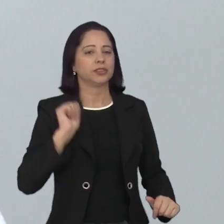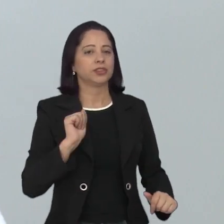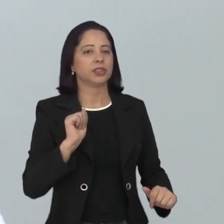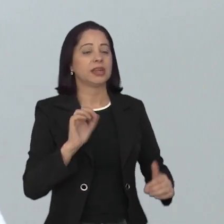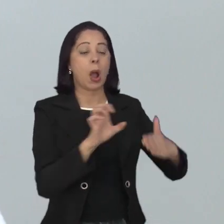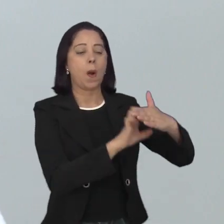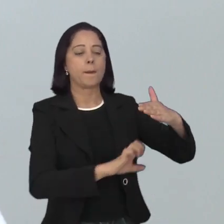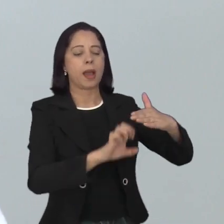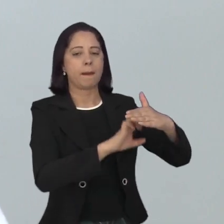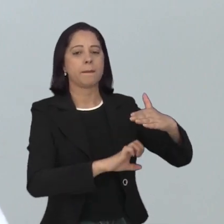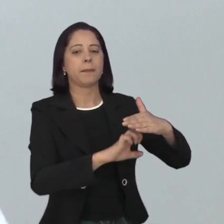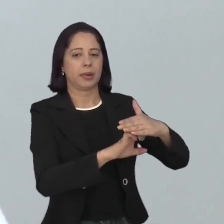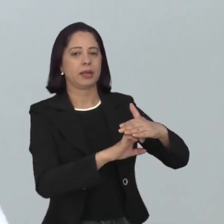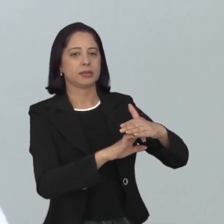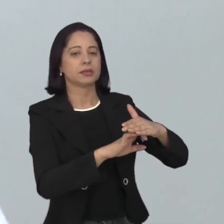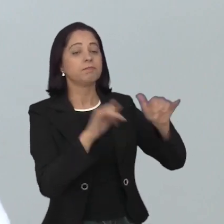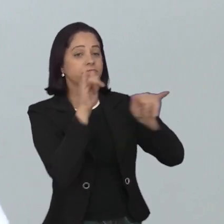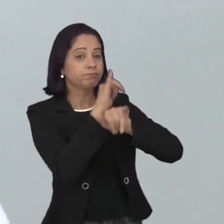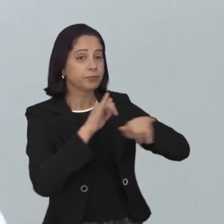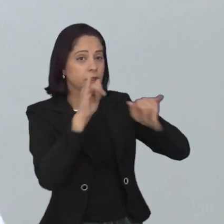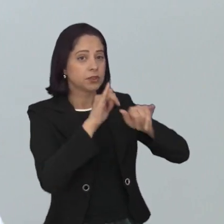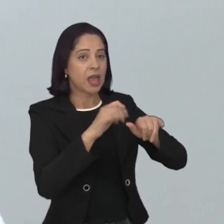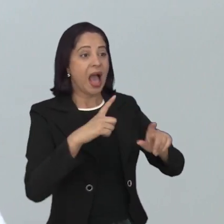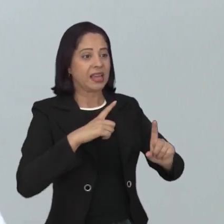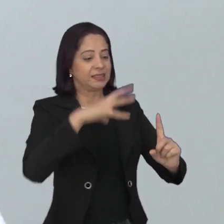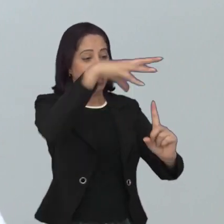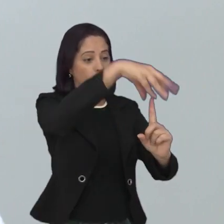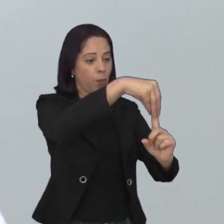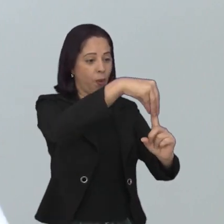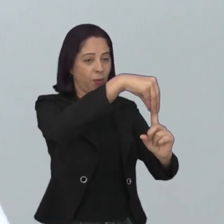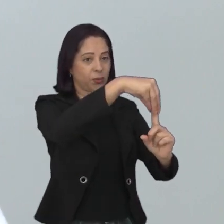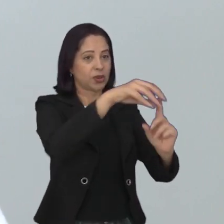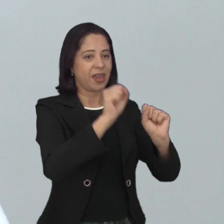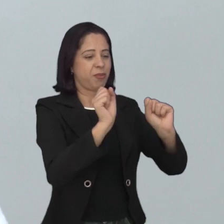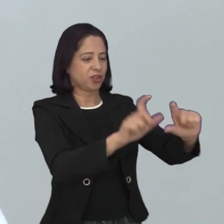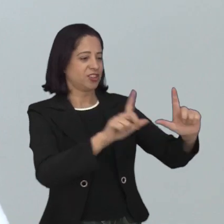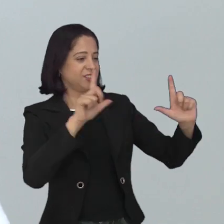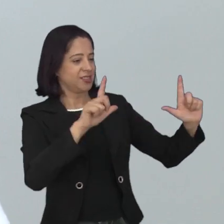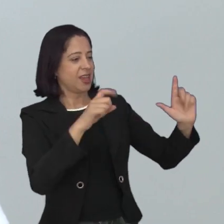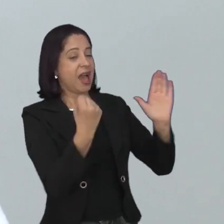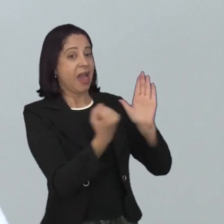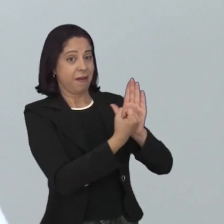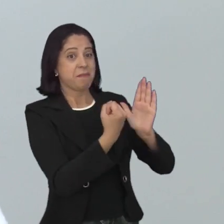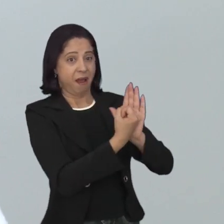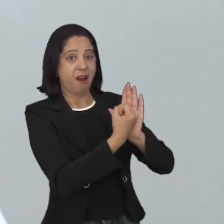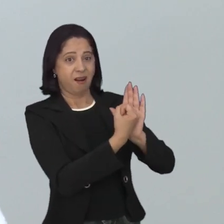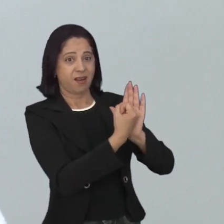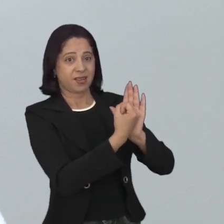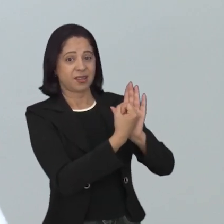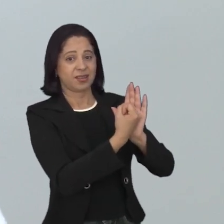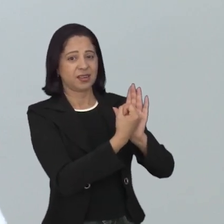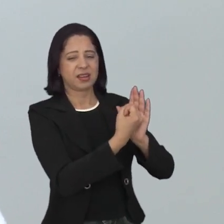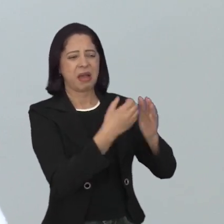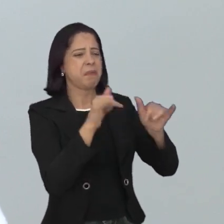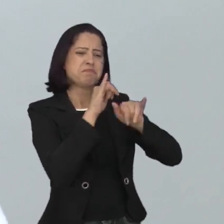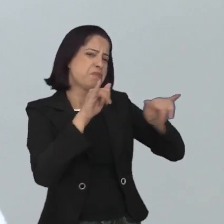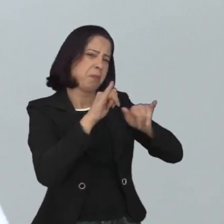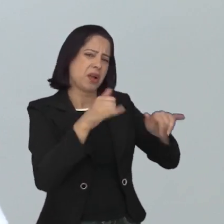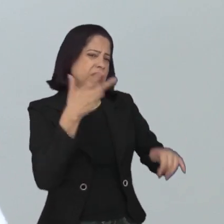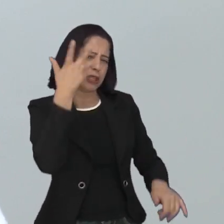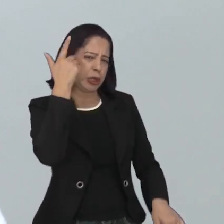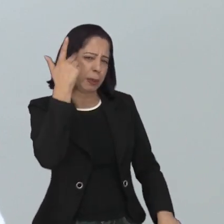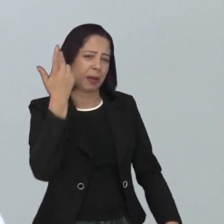de Publicidade ela vai ter direito depois de explorar is daí através dos seus clientes que nós estamos falando de de de marca é